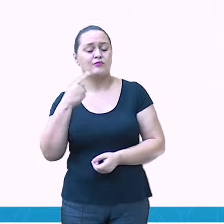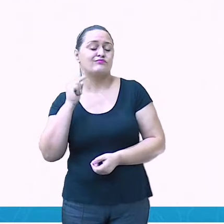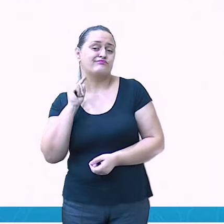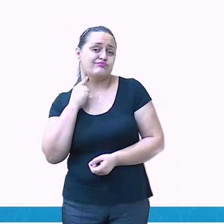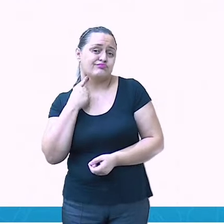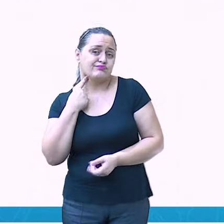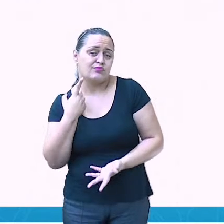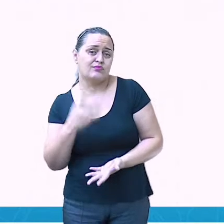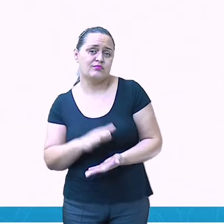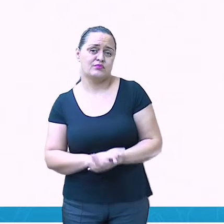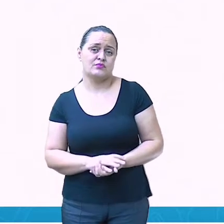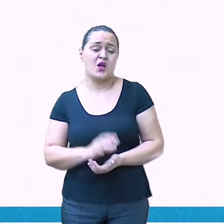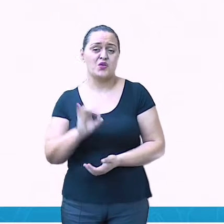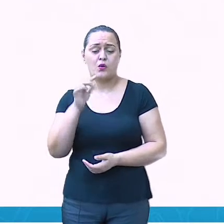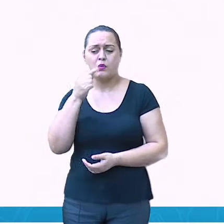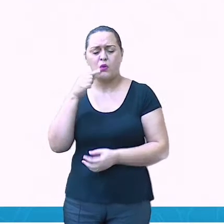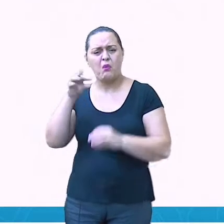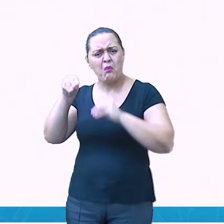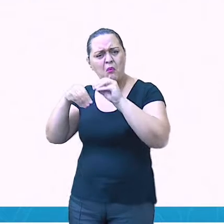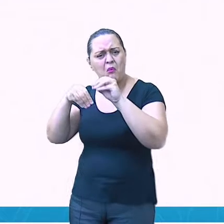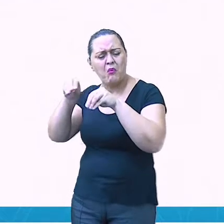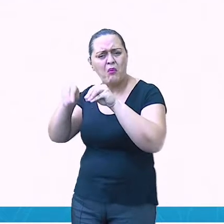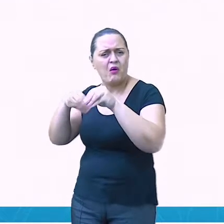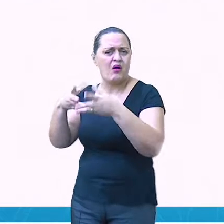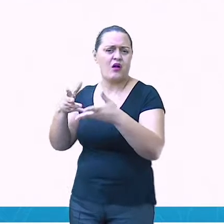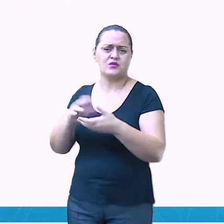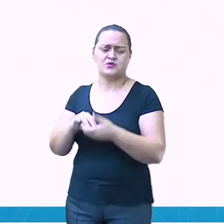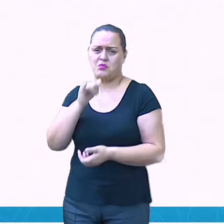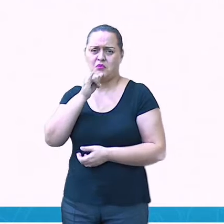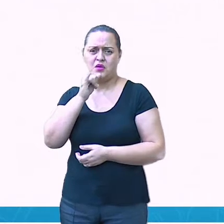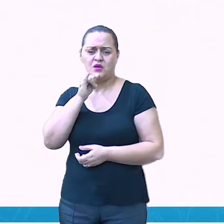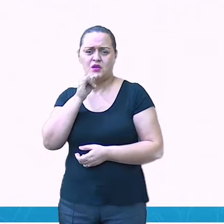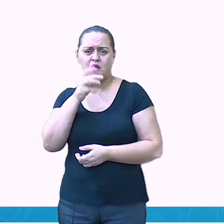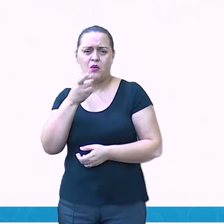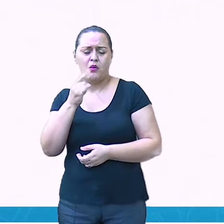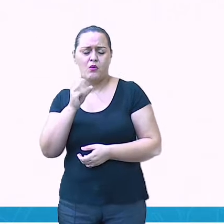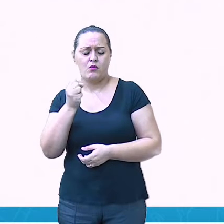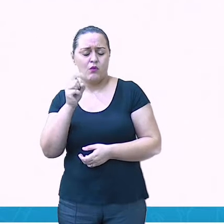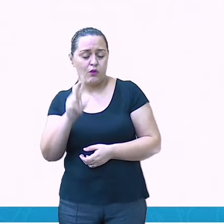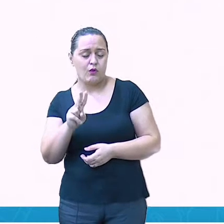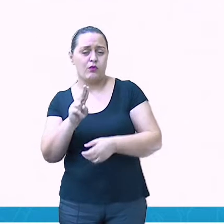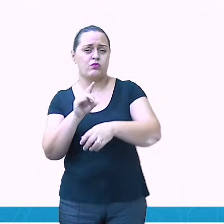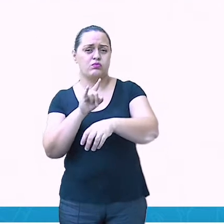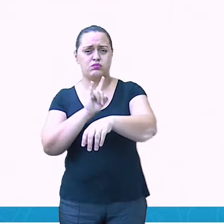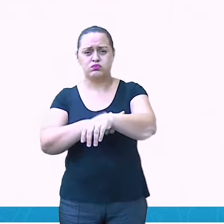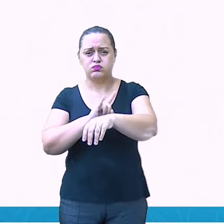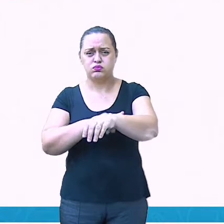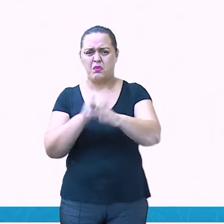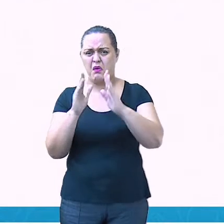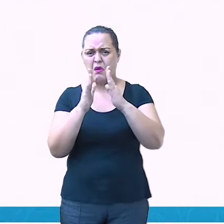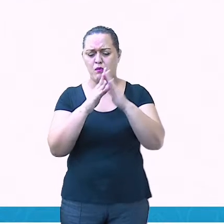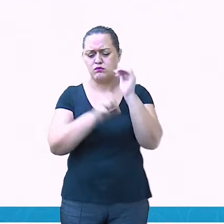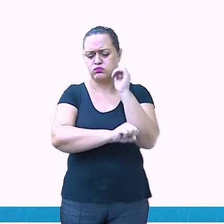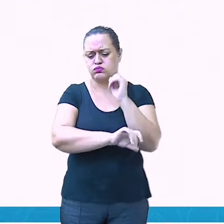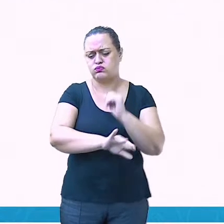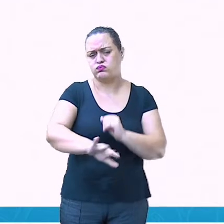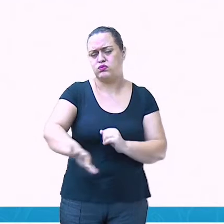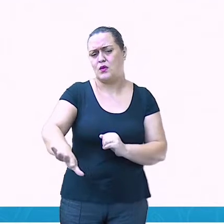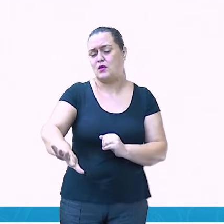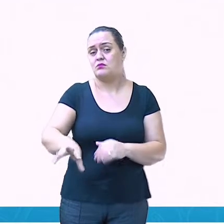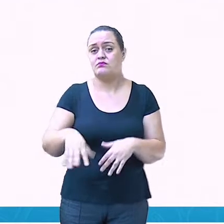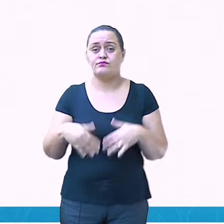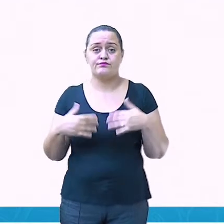plástico, não só os dejetos do esgoto da minha casa, né, mas o nosso dia a dia. De que maneira